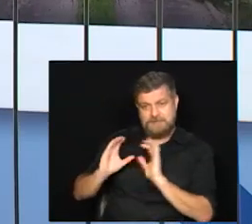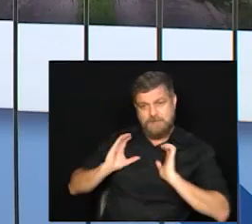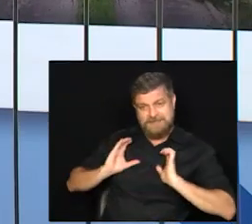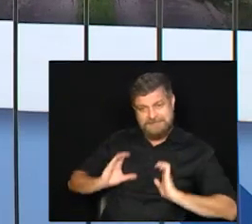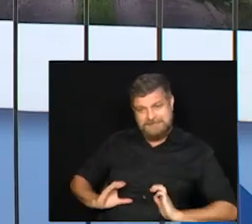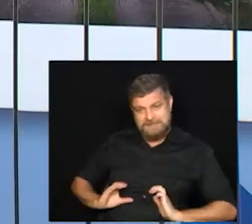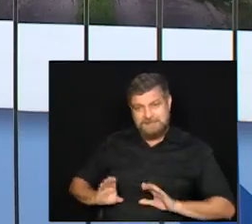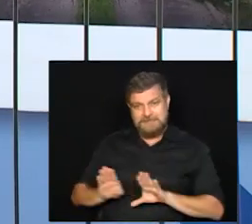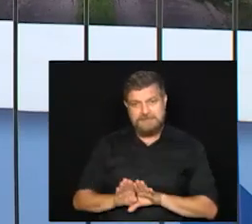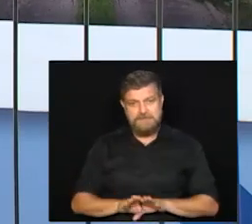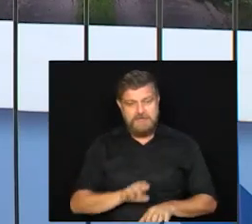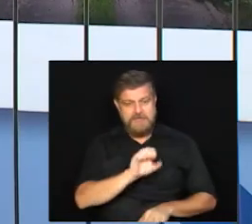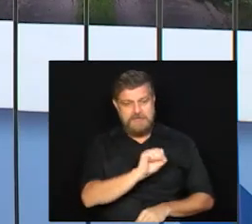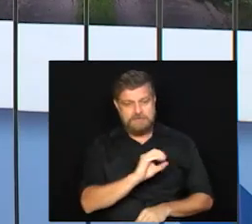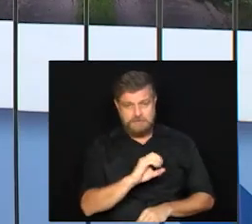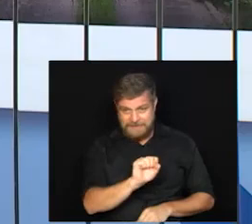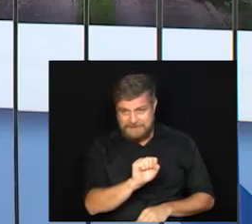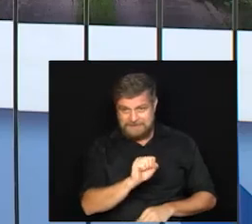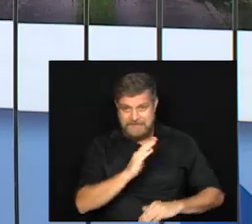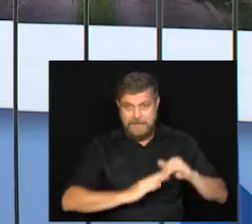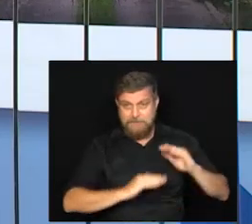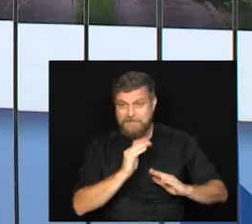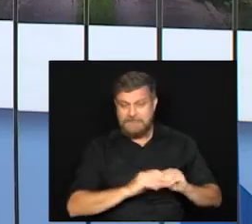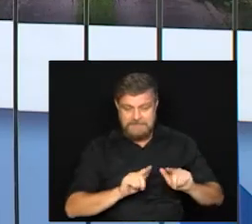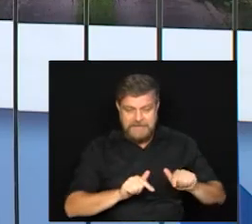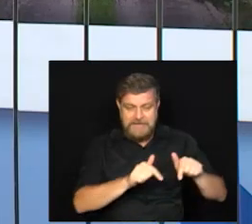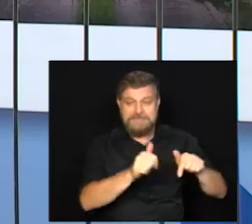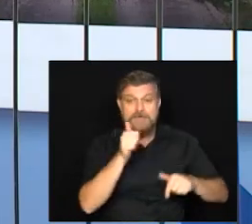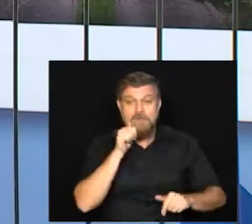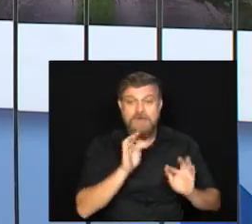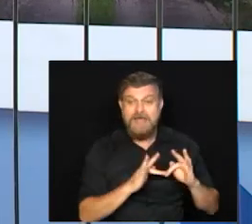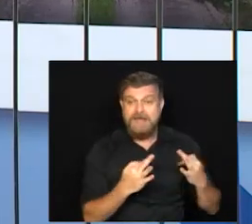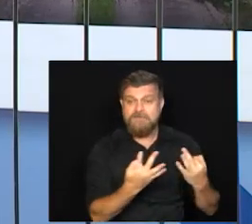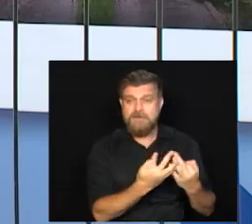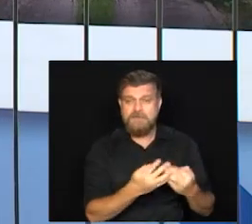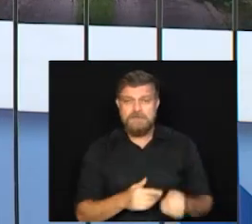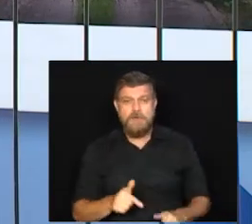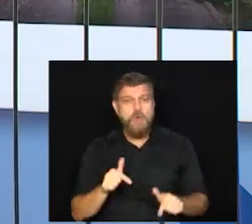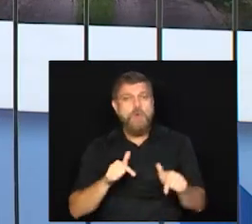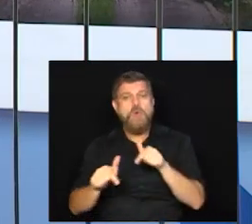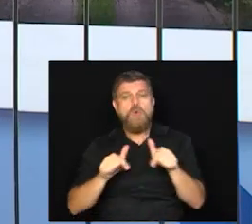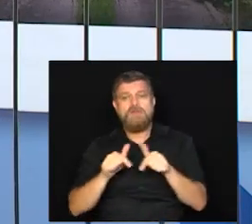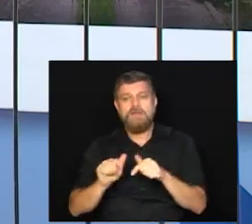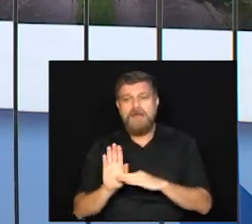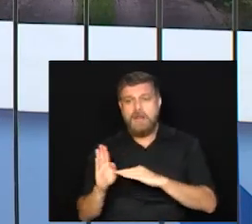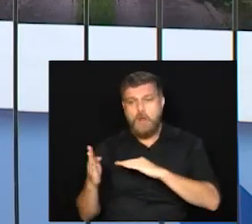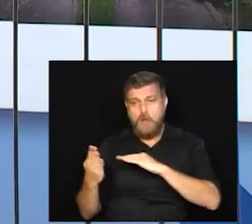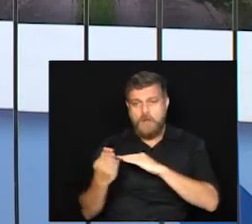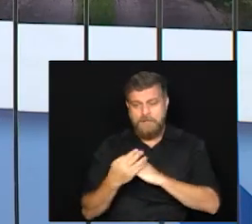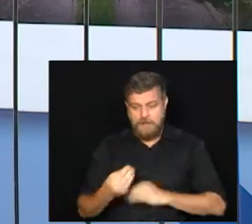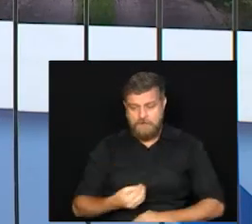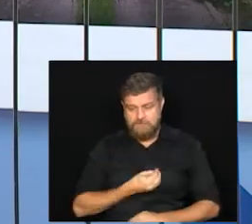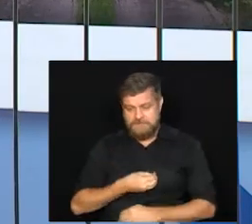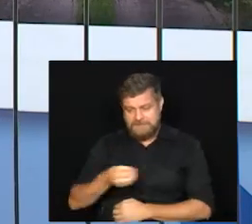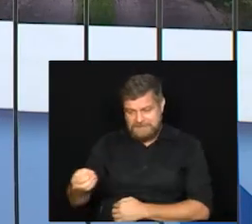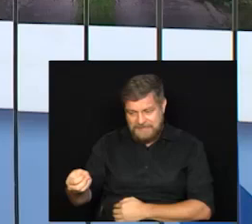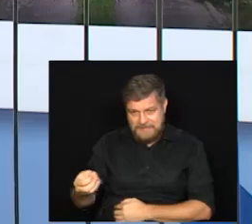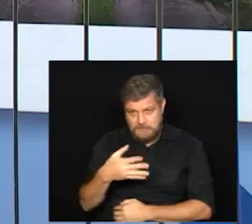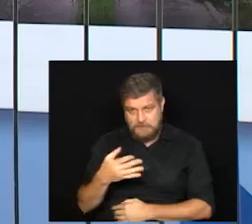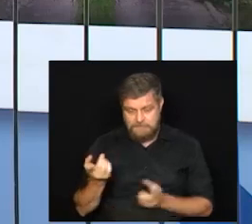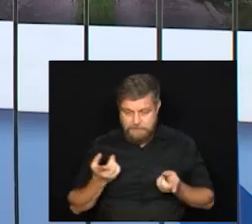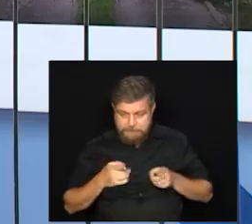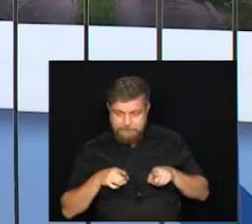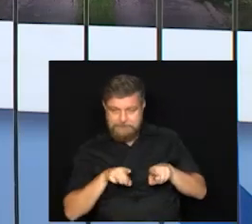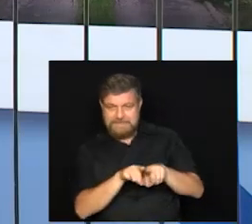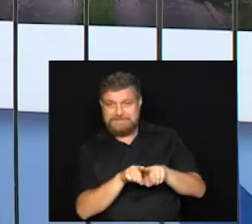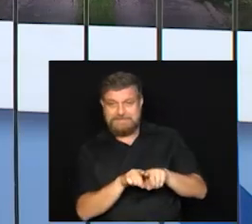e o SOS, Ação Mulher e Família, de um novo serviço ali no bairro Vida Nova. O SOS, Ação Mulher e Família, é